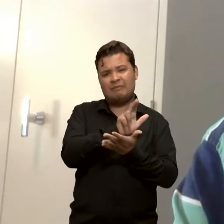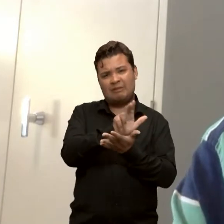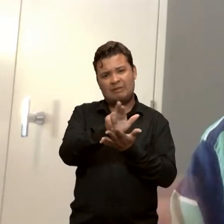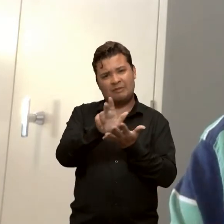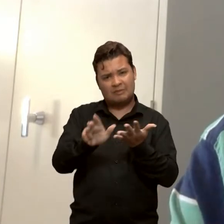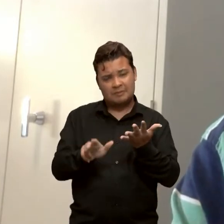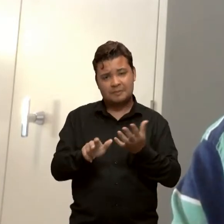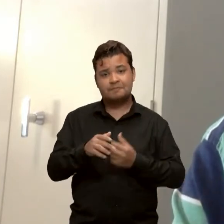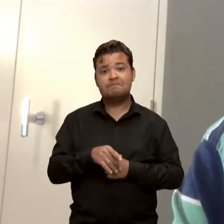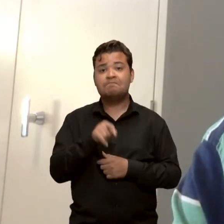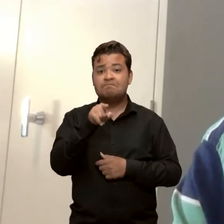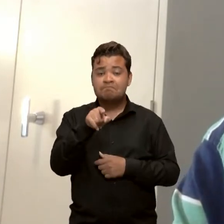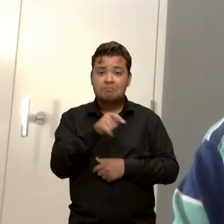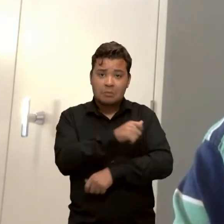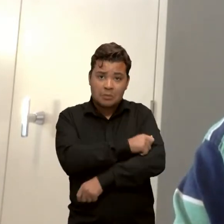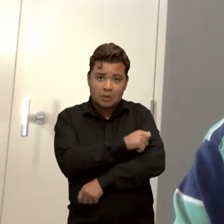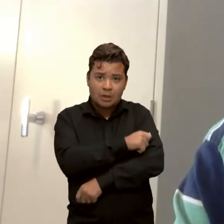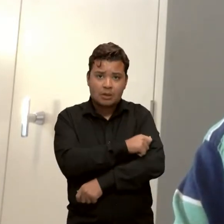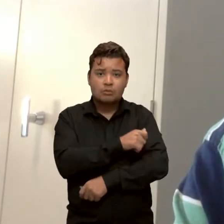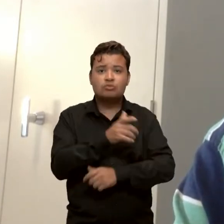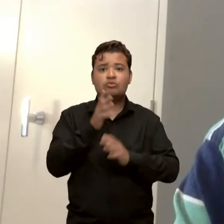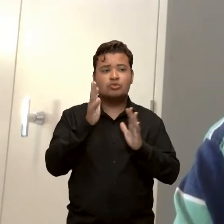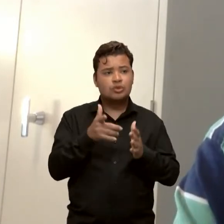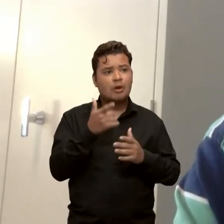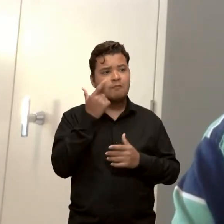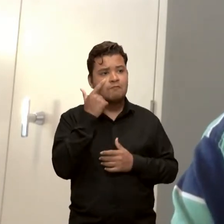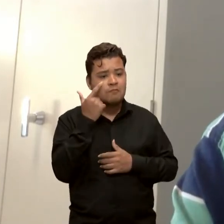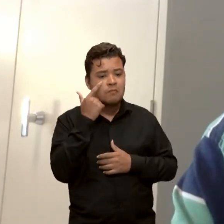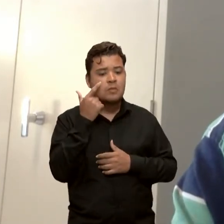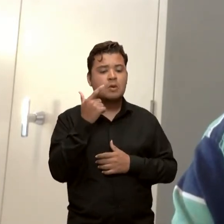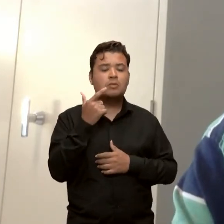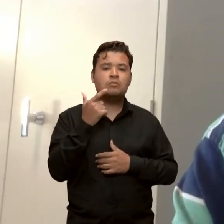ele consultou, conheceu, identificou